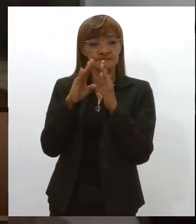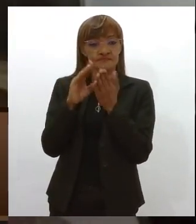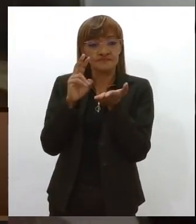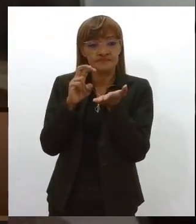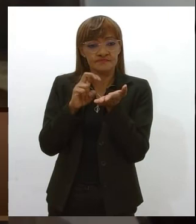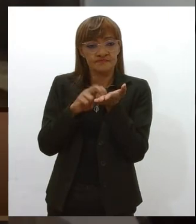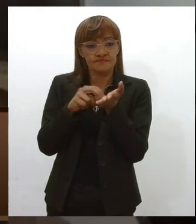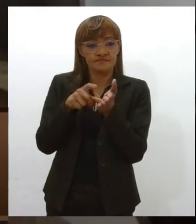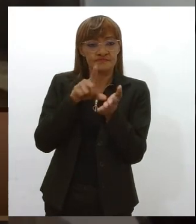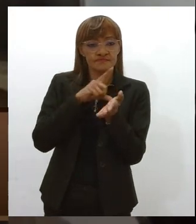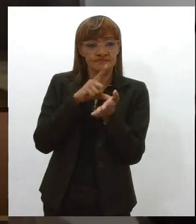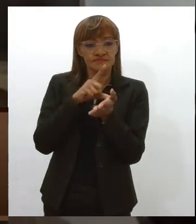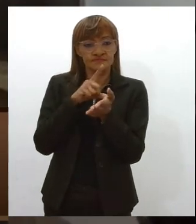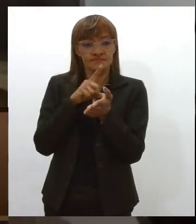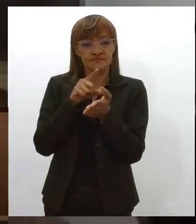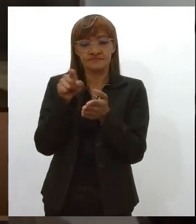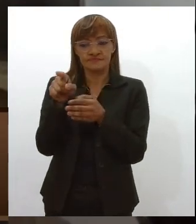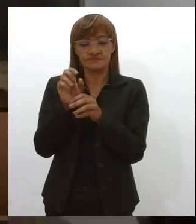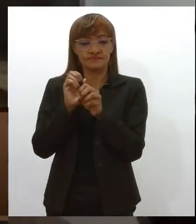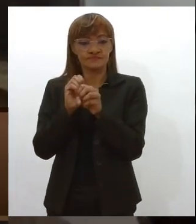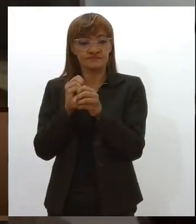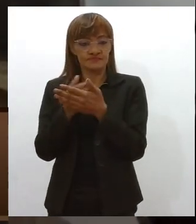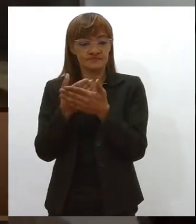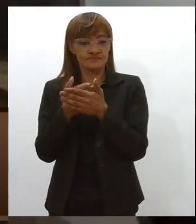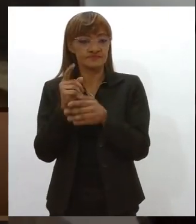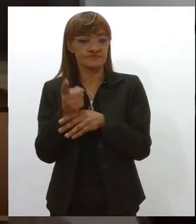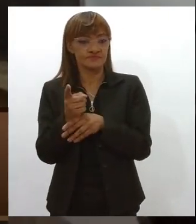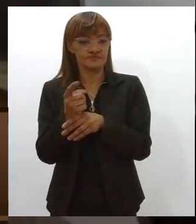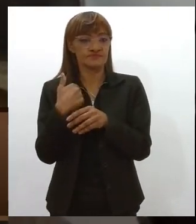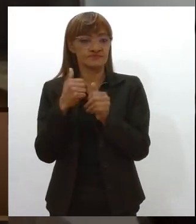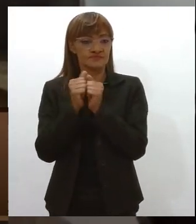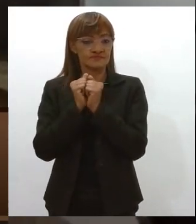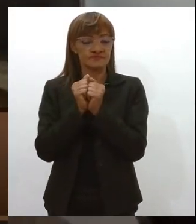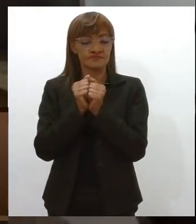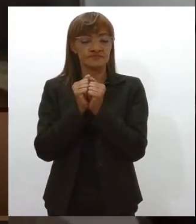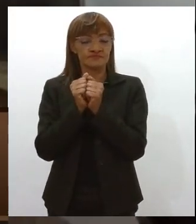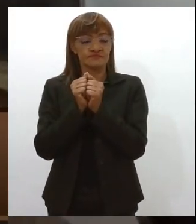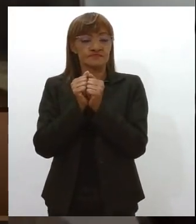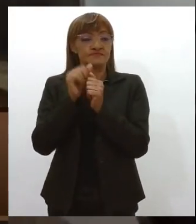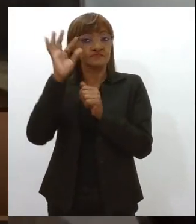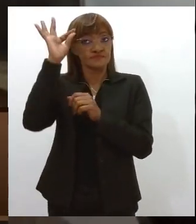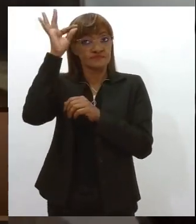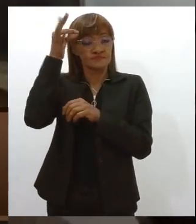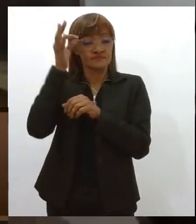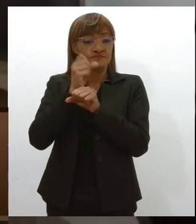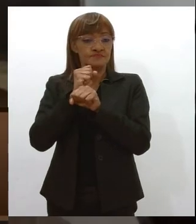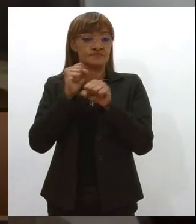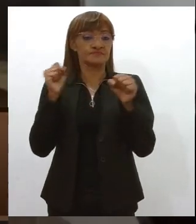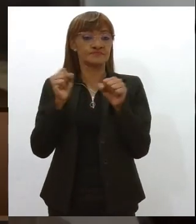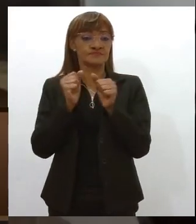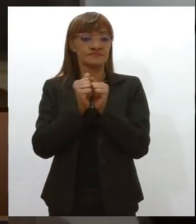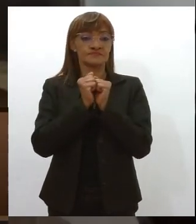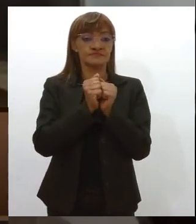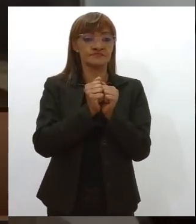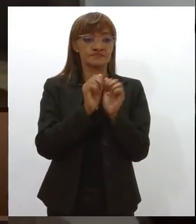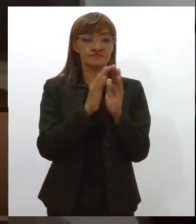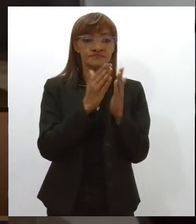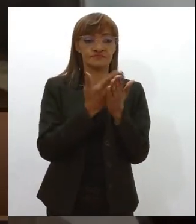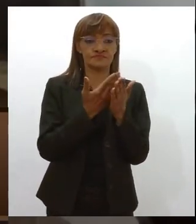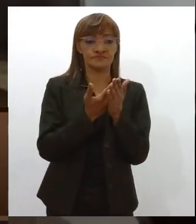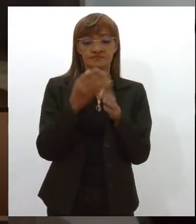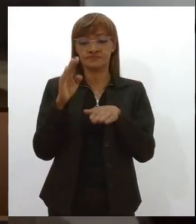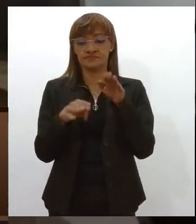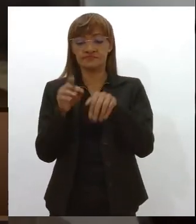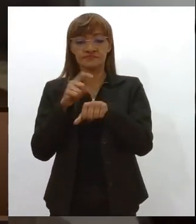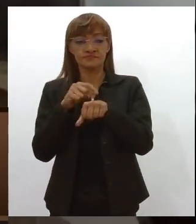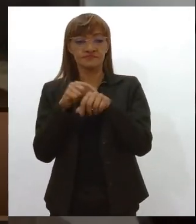para aula, mamãe vai estudando com você. Eu acordava muito cedo para tentar levar meus filhos na escola, porque às vezes era o horário que eu tinha.